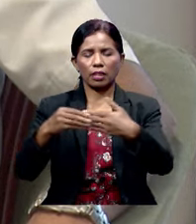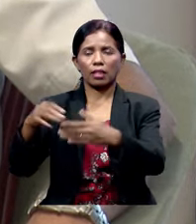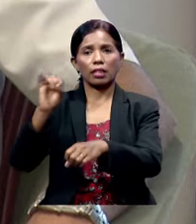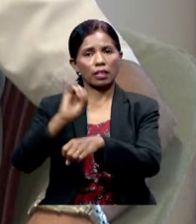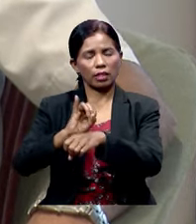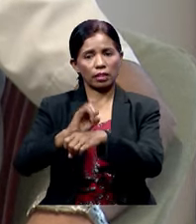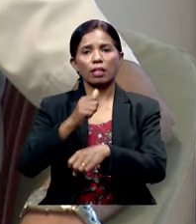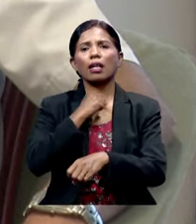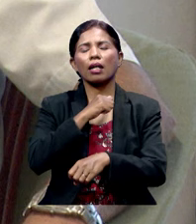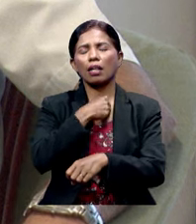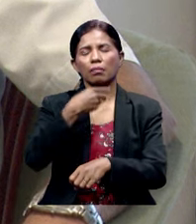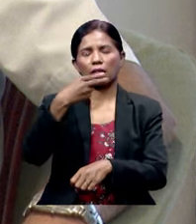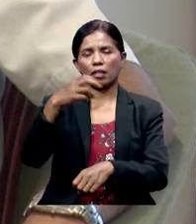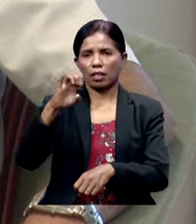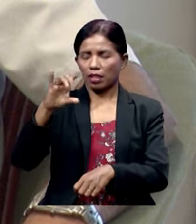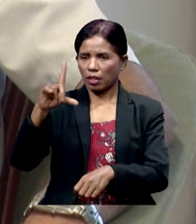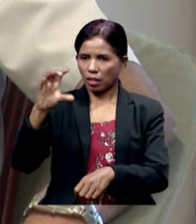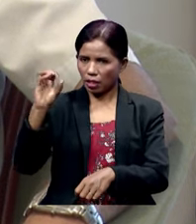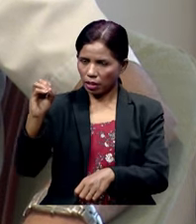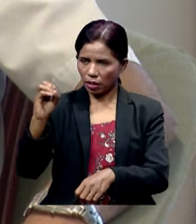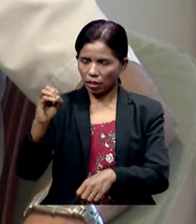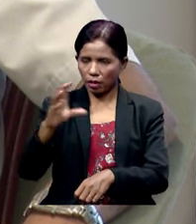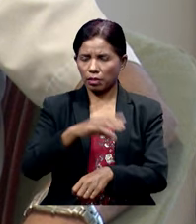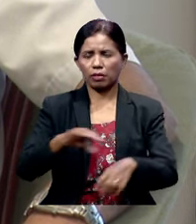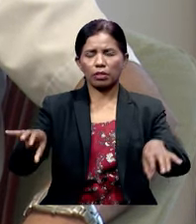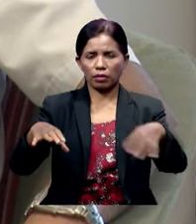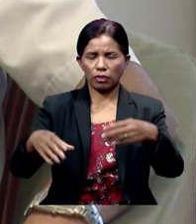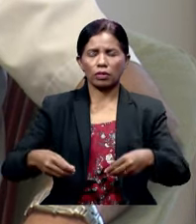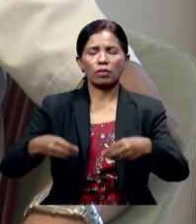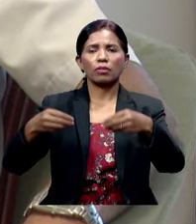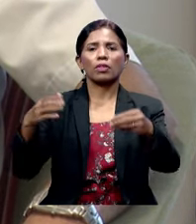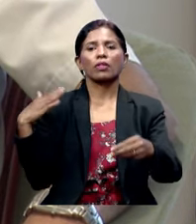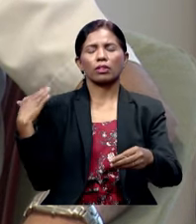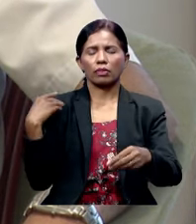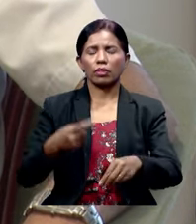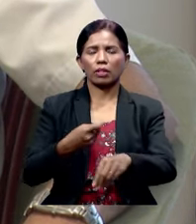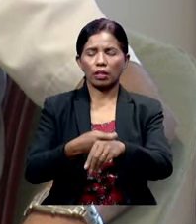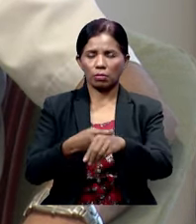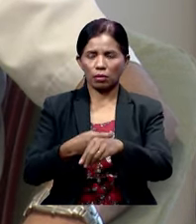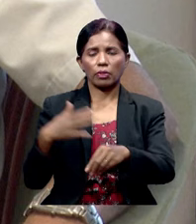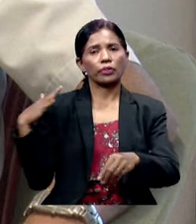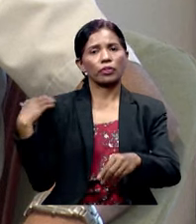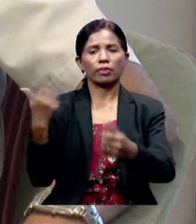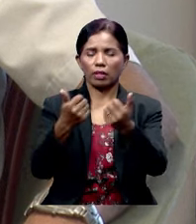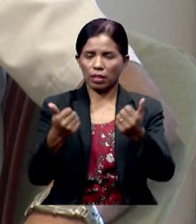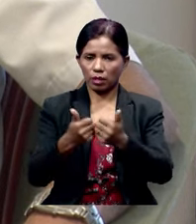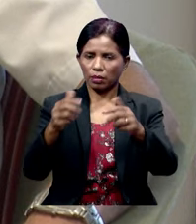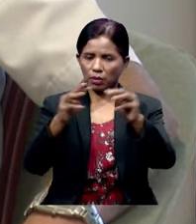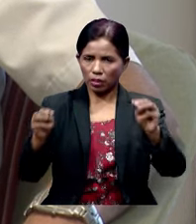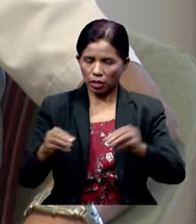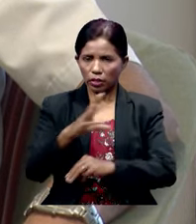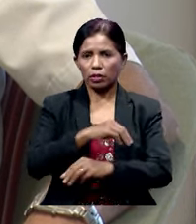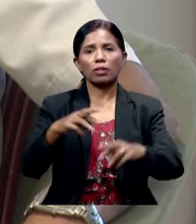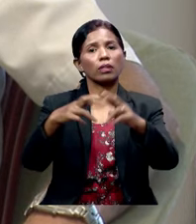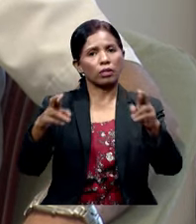eh faz um trabalho já bastante tempo com jovens das artes marciais e rituais